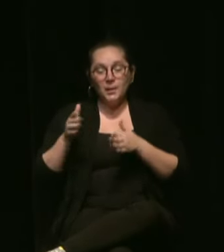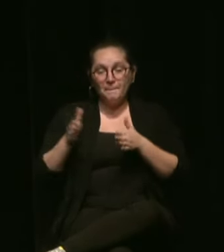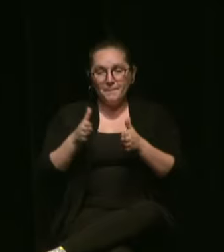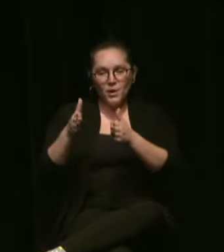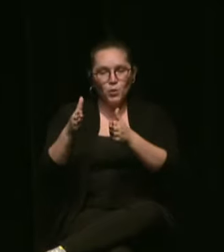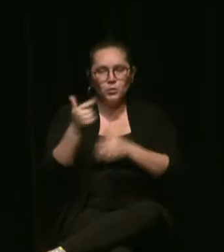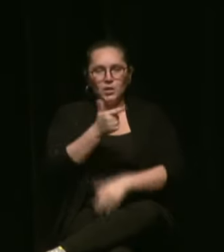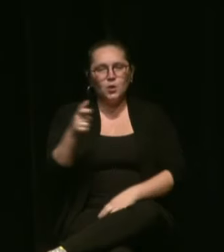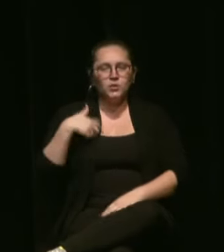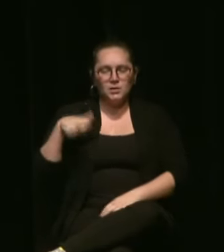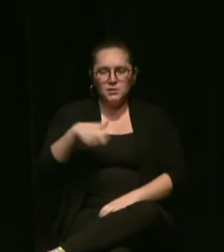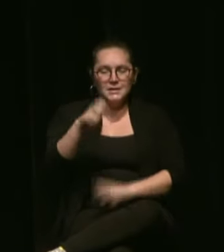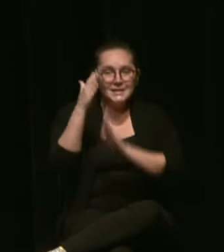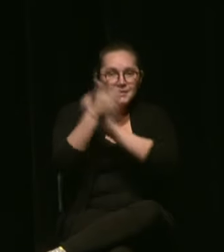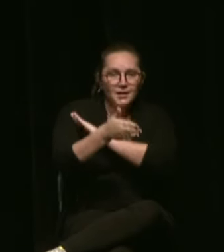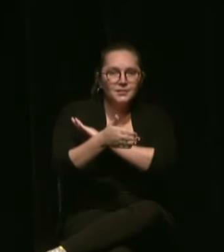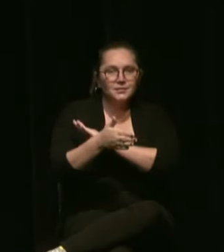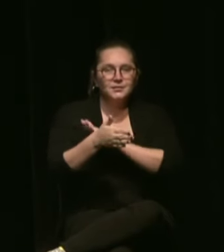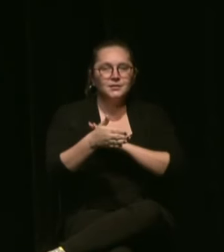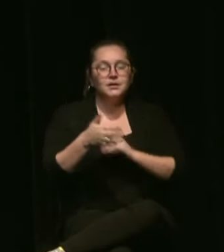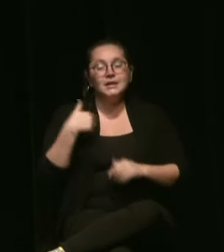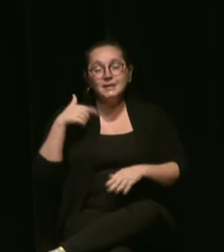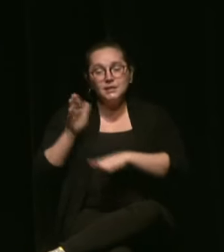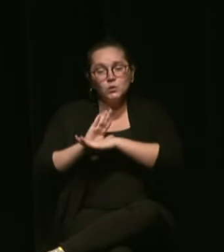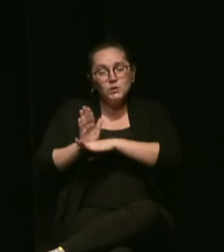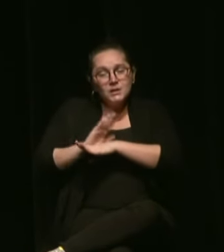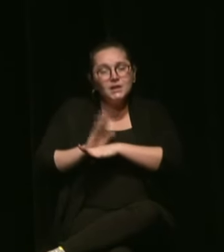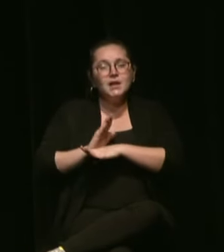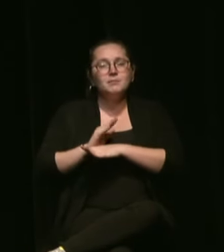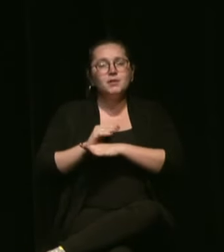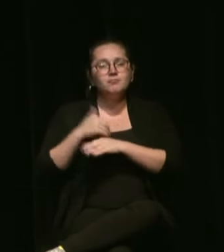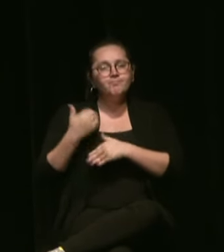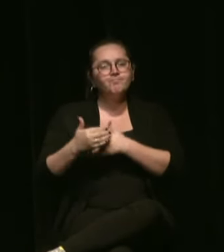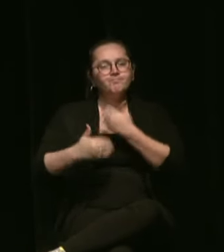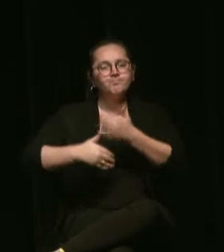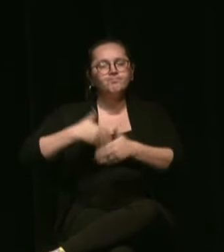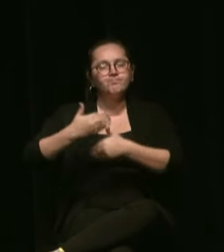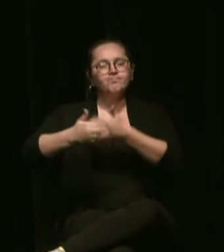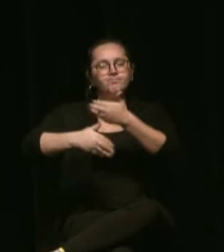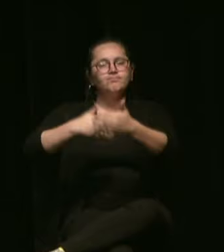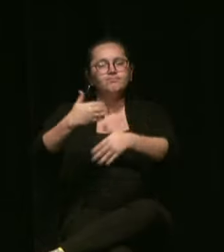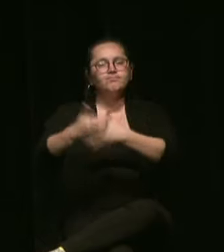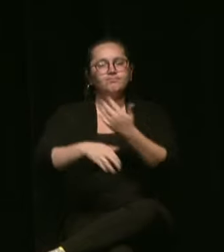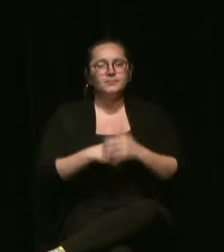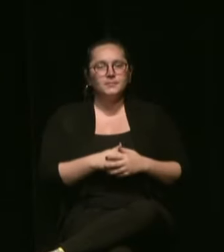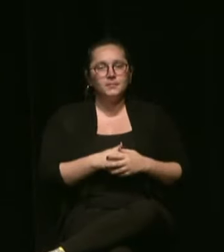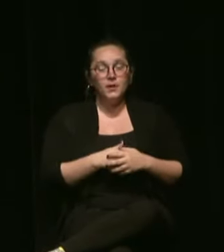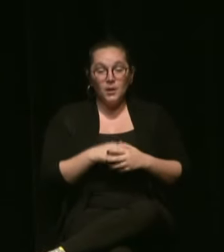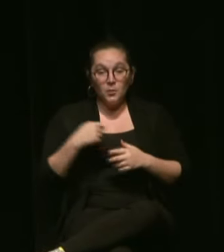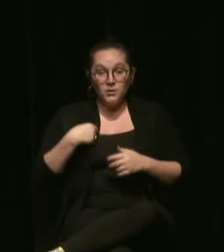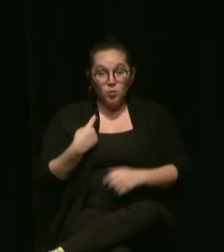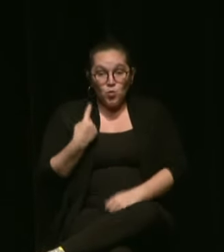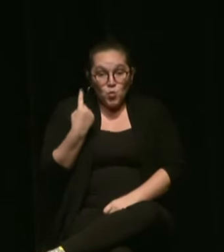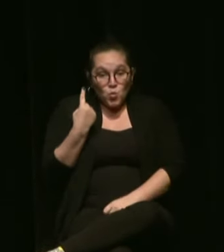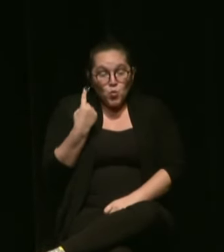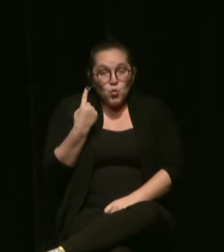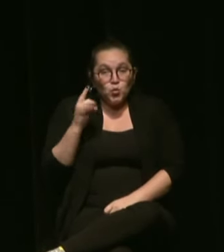filme que você só faz uma vez, você não faz duas. Né? Quer dizer, ele não abre uma porta para o